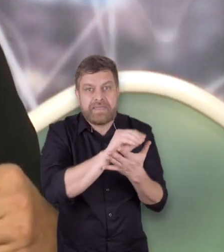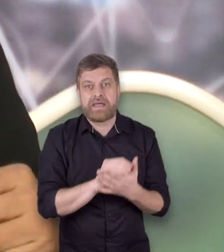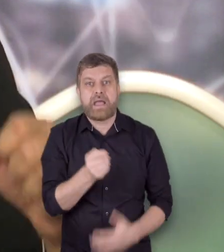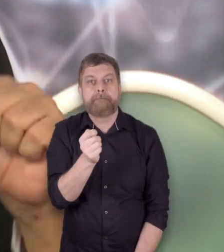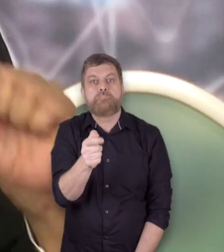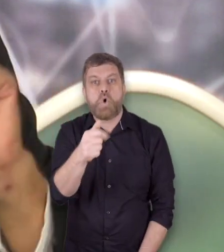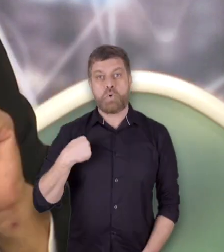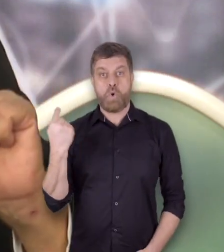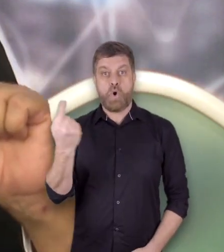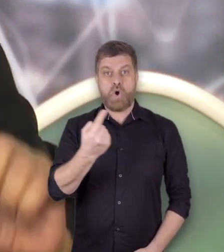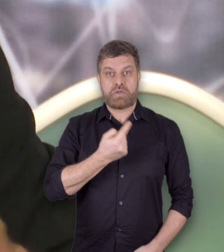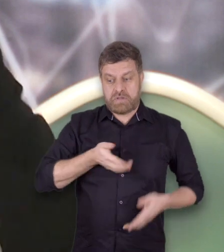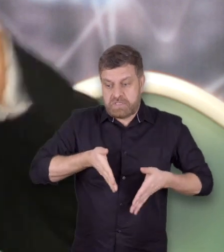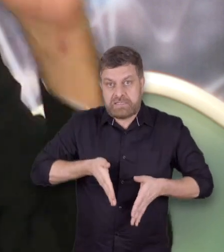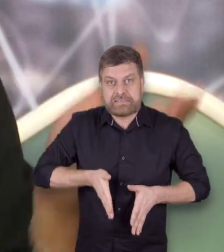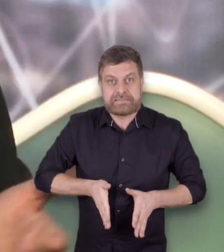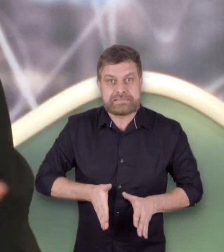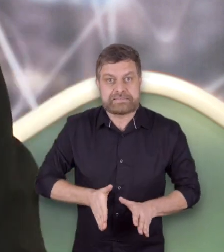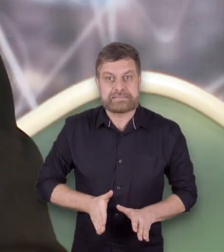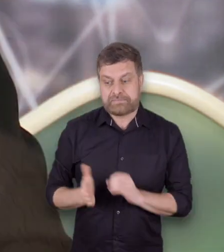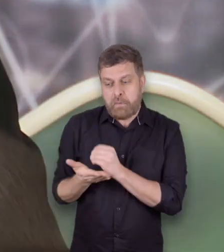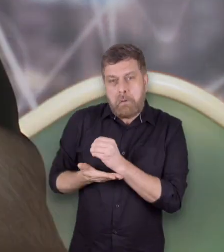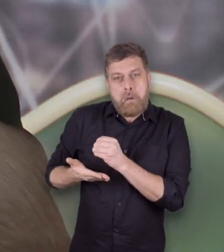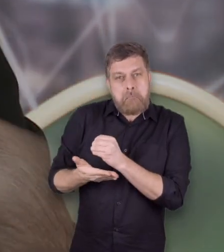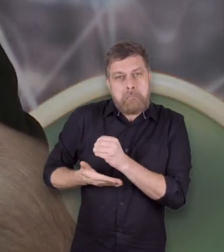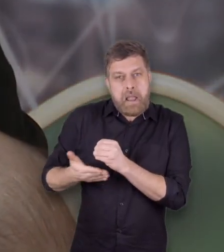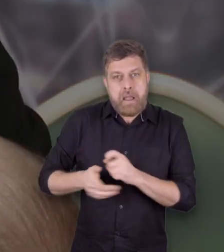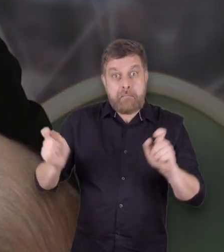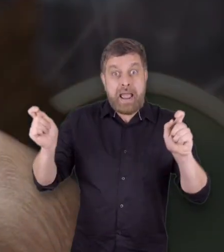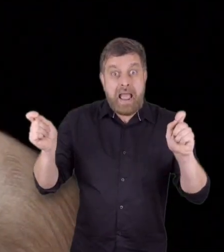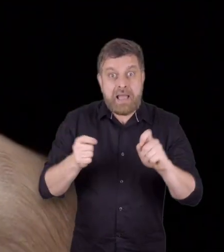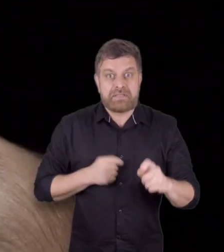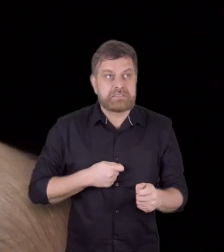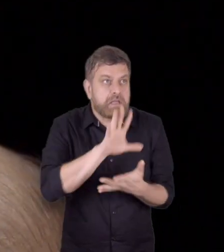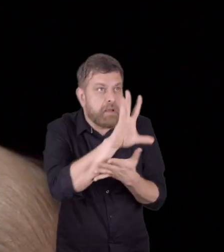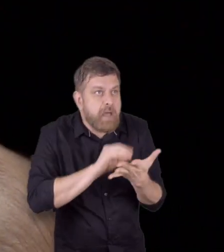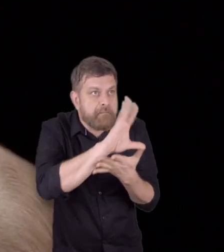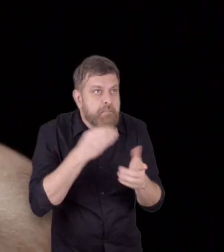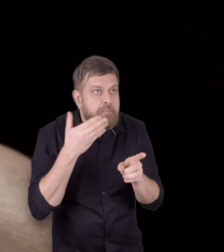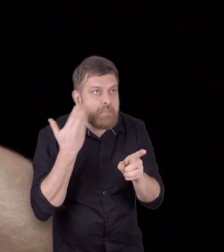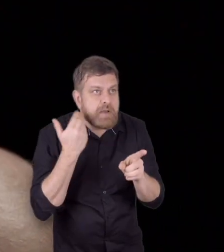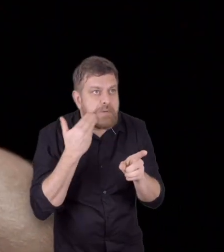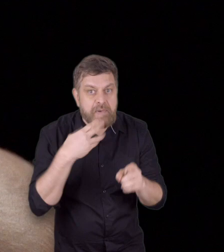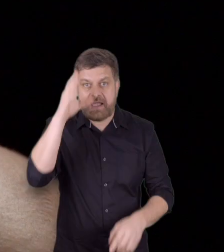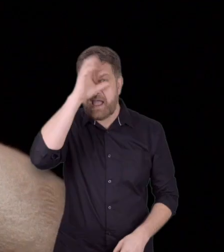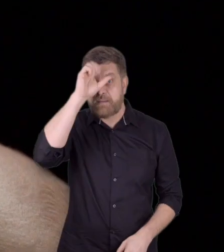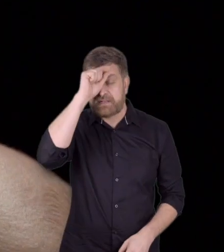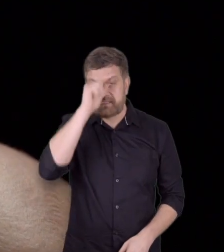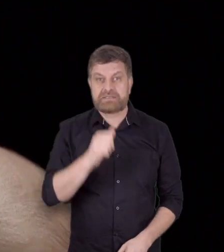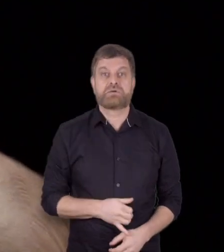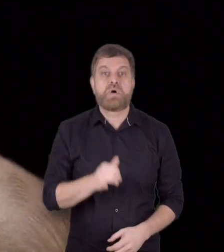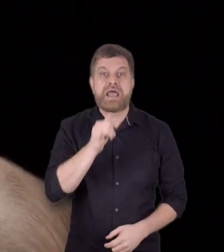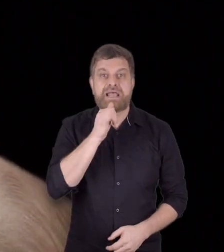imitação. Enquanto nós nascemos muito incompletos, mas uma capacidade quase ilimitada de aprender por imitação. O